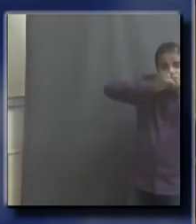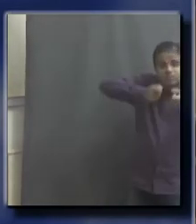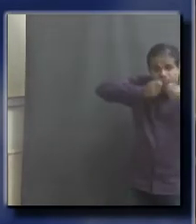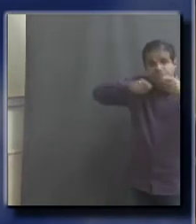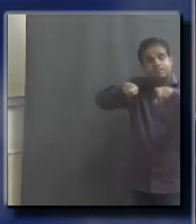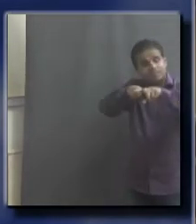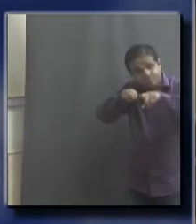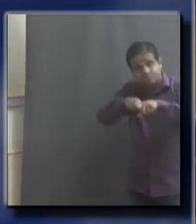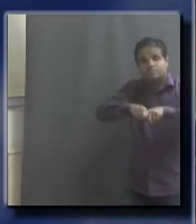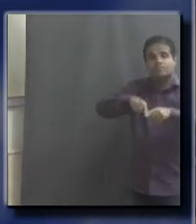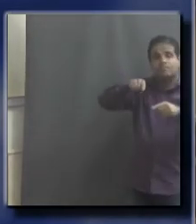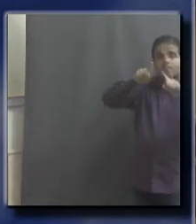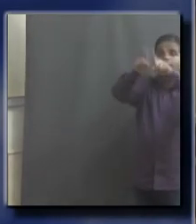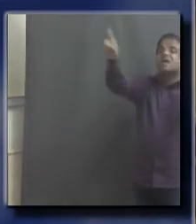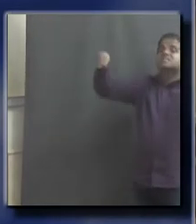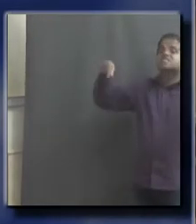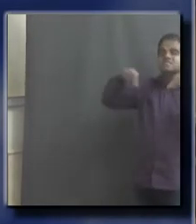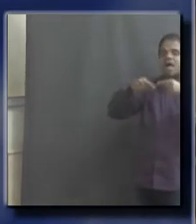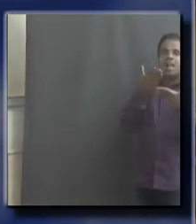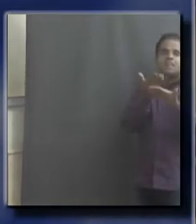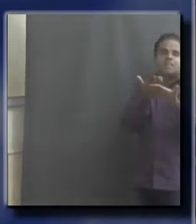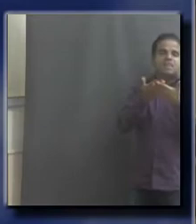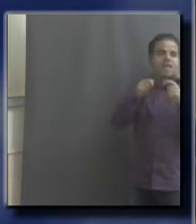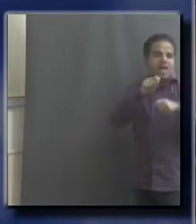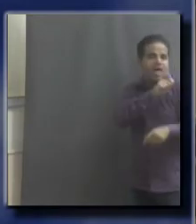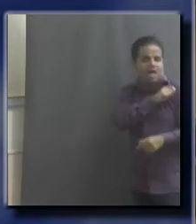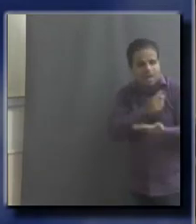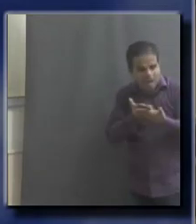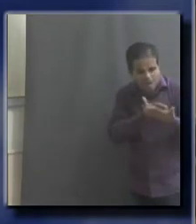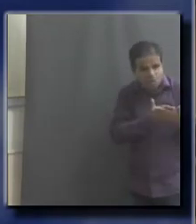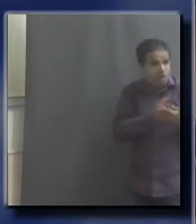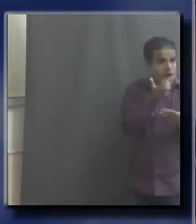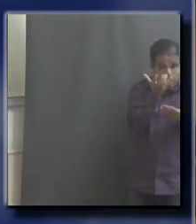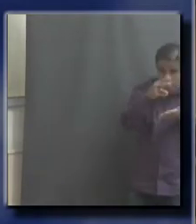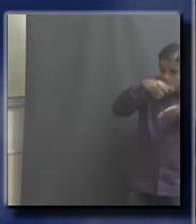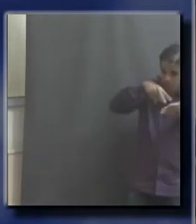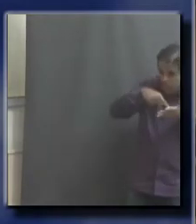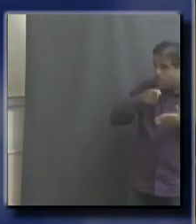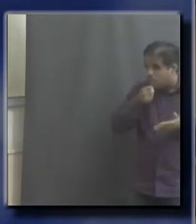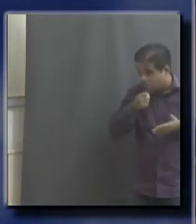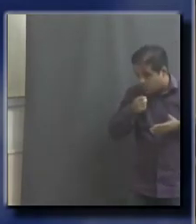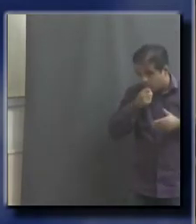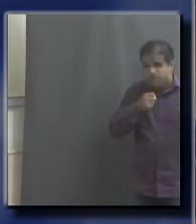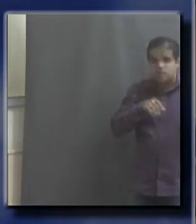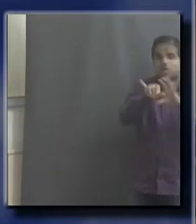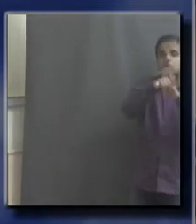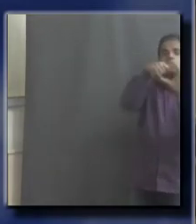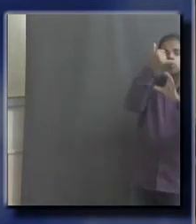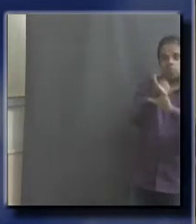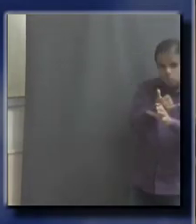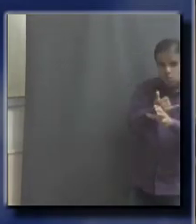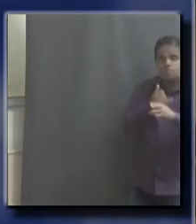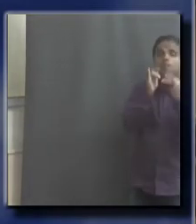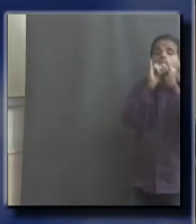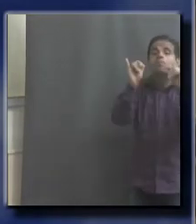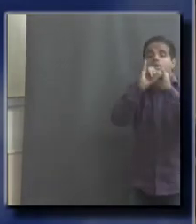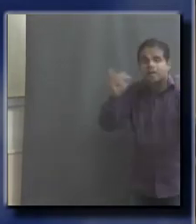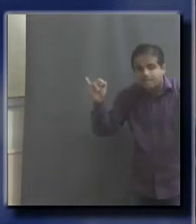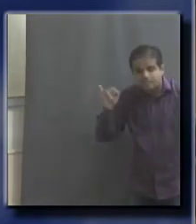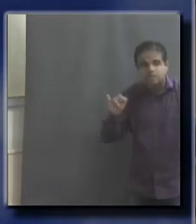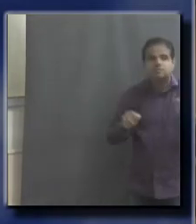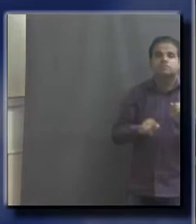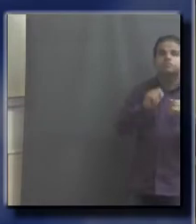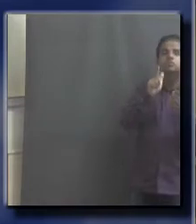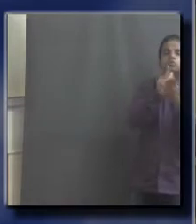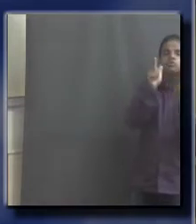para além da sala de aula, né? Se alguém quiser ler a entrevista, está numa publicação